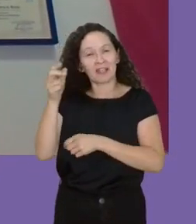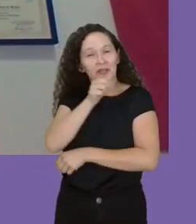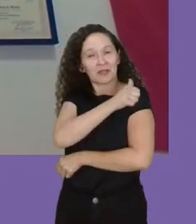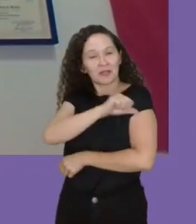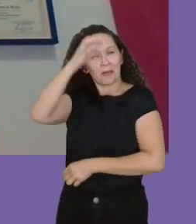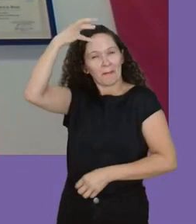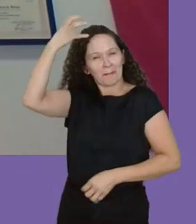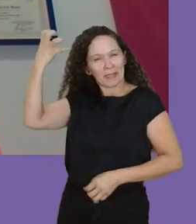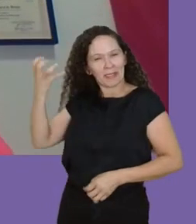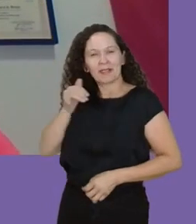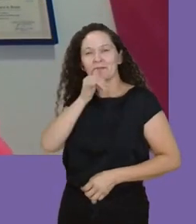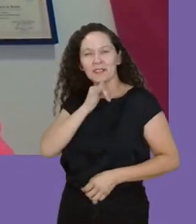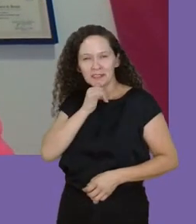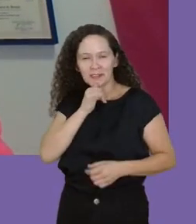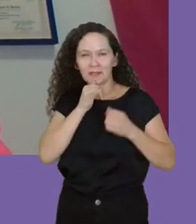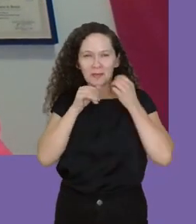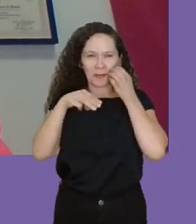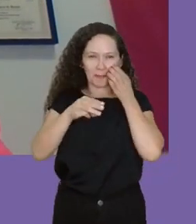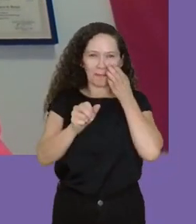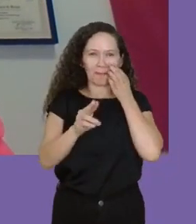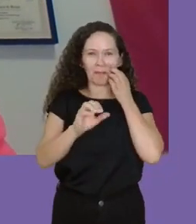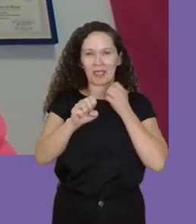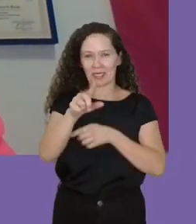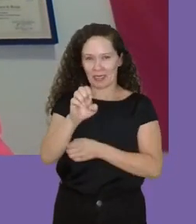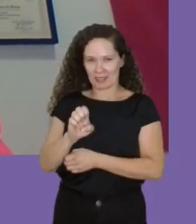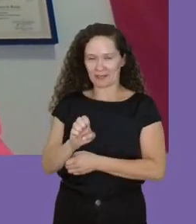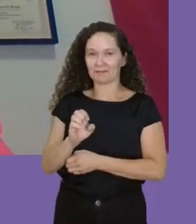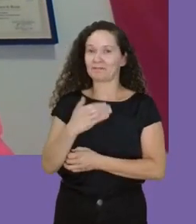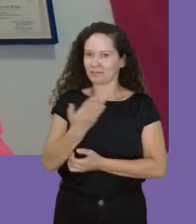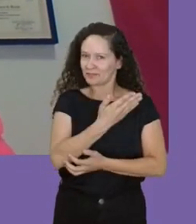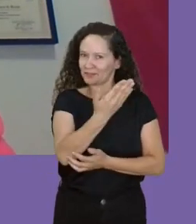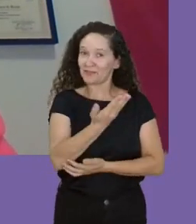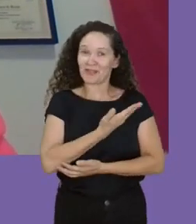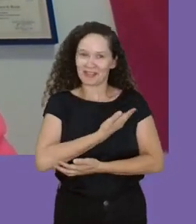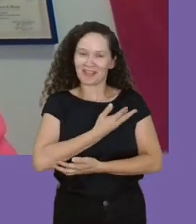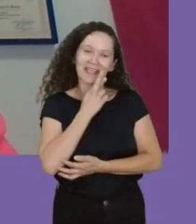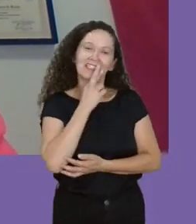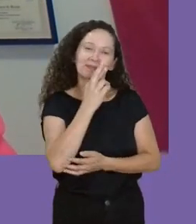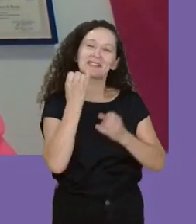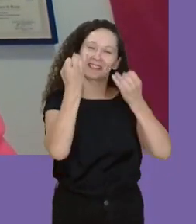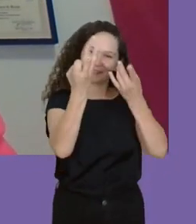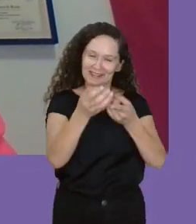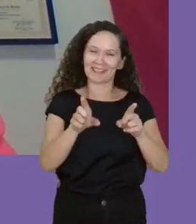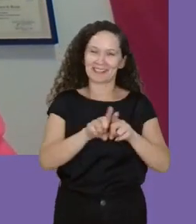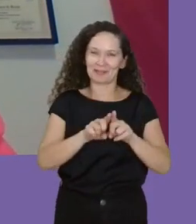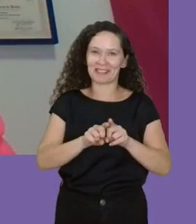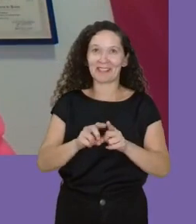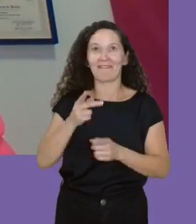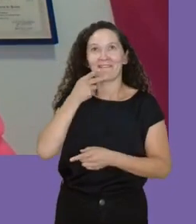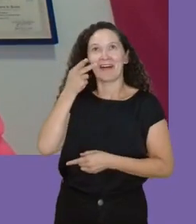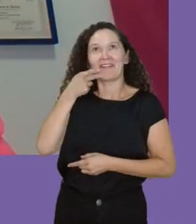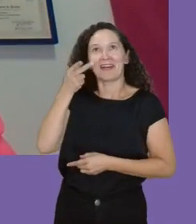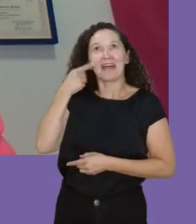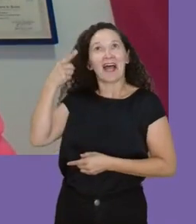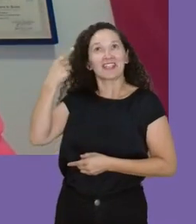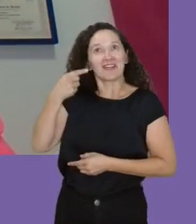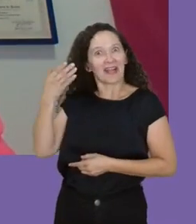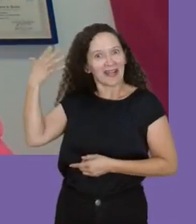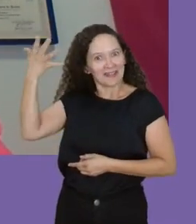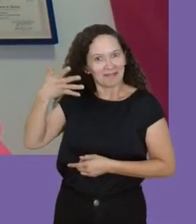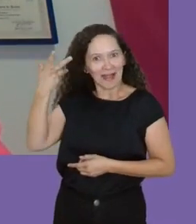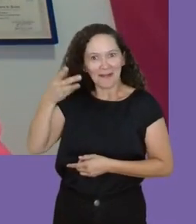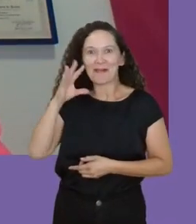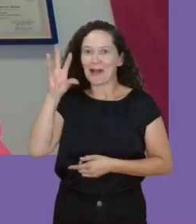Marielle Franco. Então, deixava também para as colegas falarem, né? Porque eu falo demais, a advogada fala demais, gente.